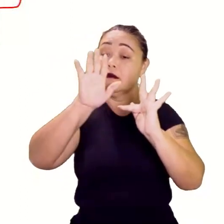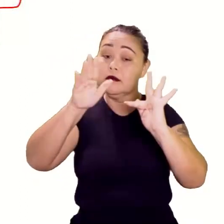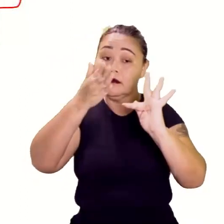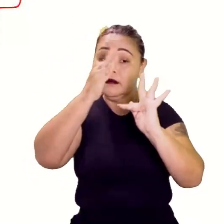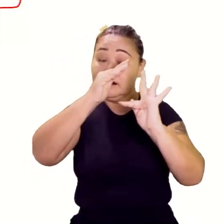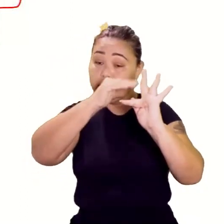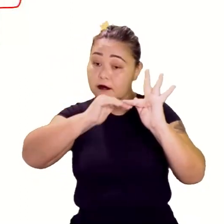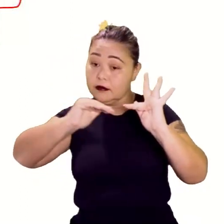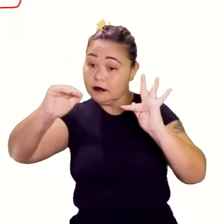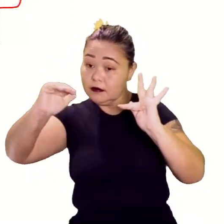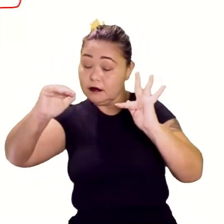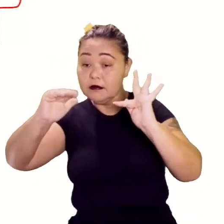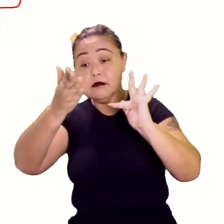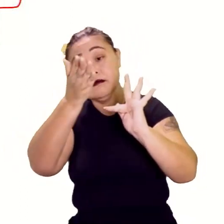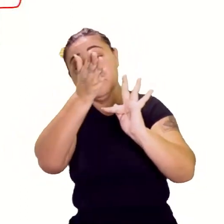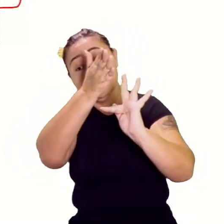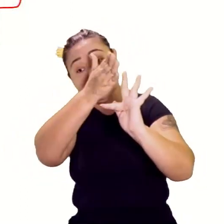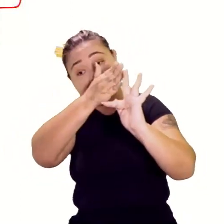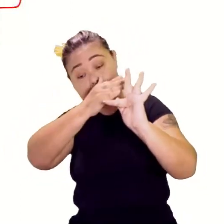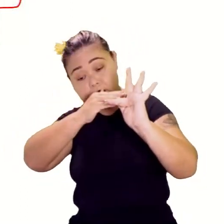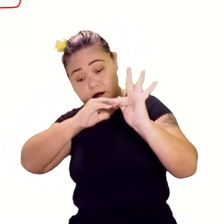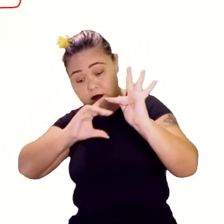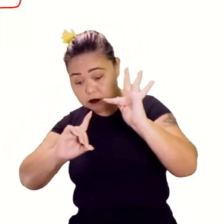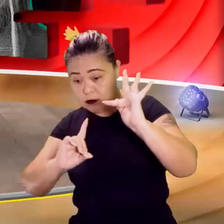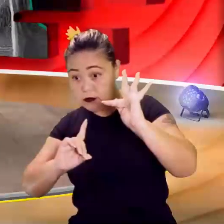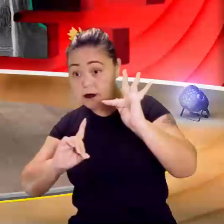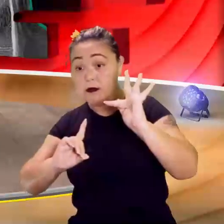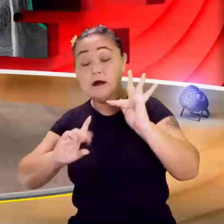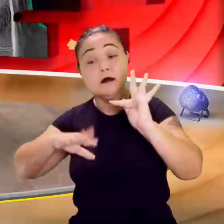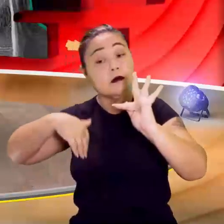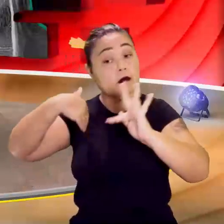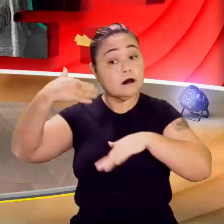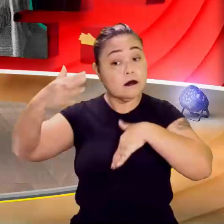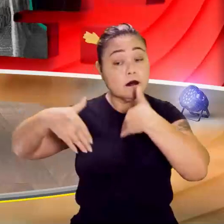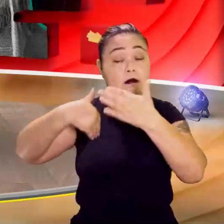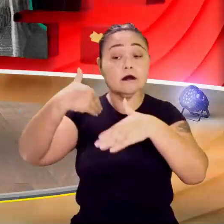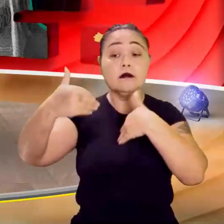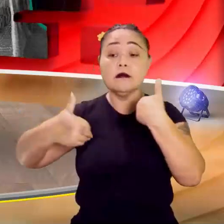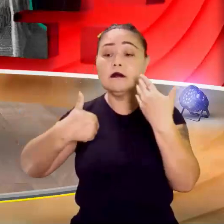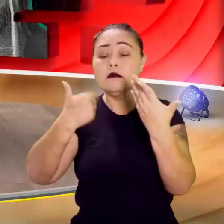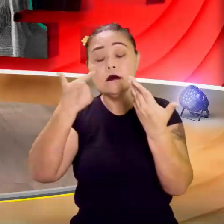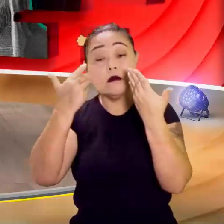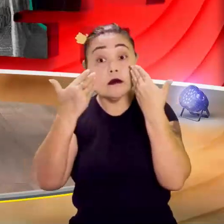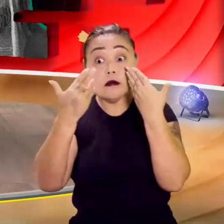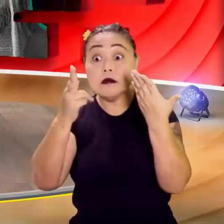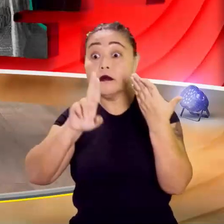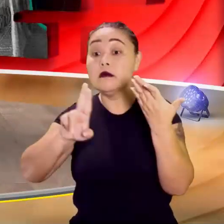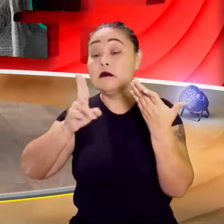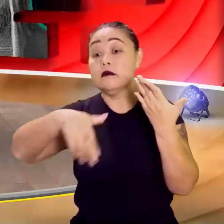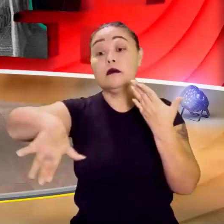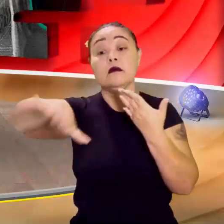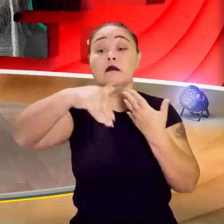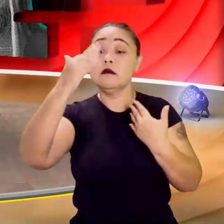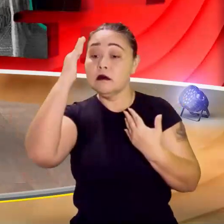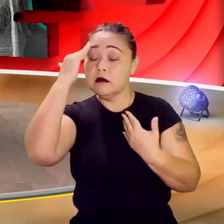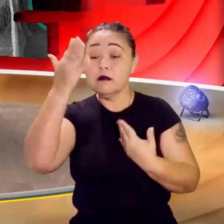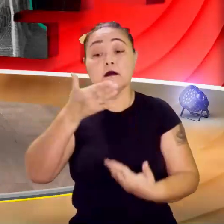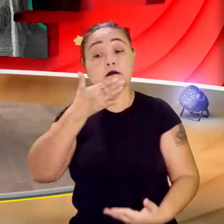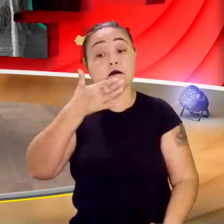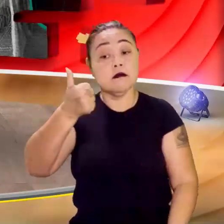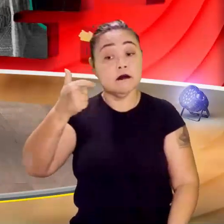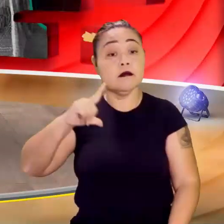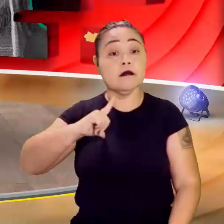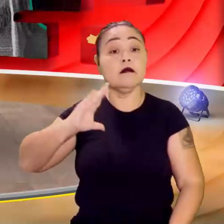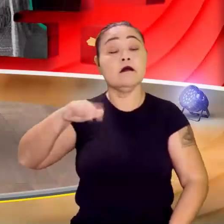da função decrescente, e claro que isso vai ficando mais, né, vai ficando mais acessível, a galera começa a compreender